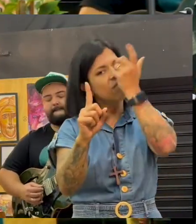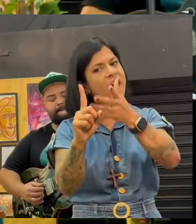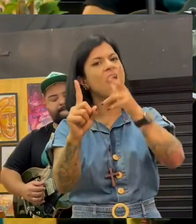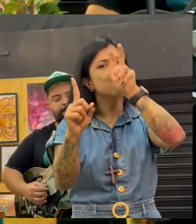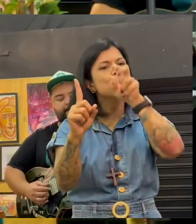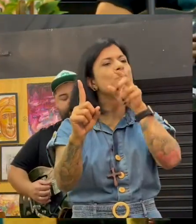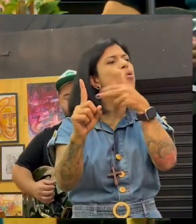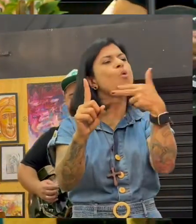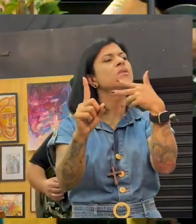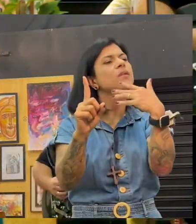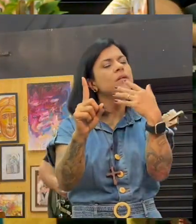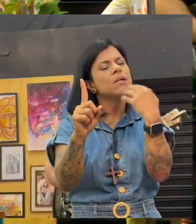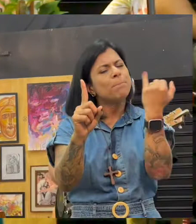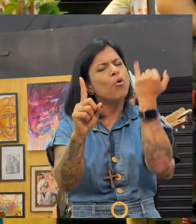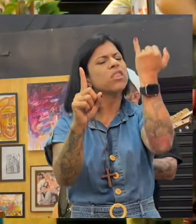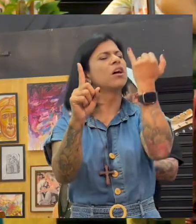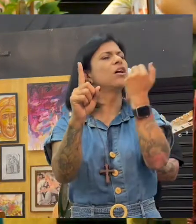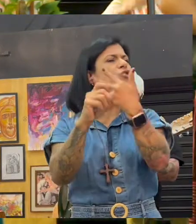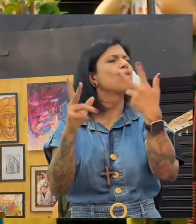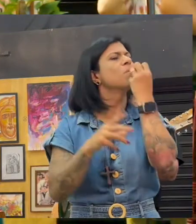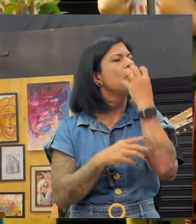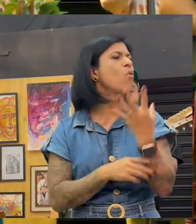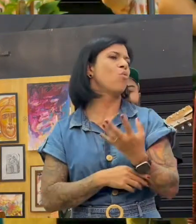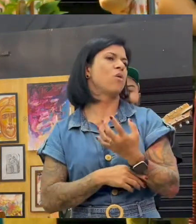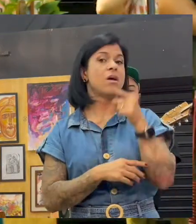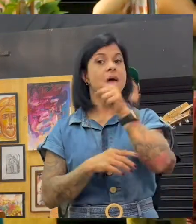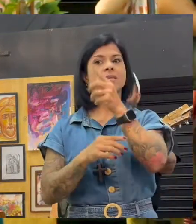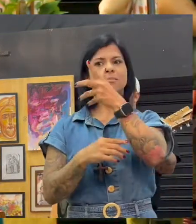que você esteja, faça tudo para a glória de Deus.